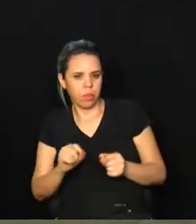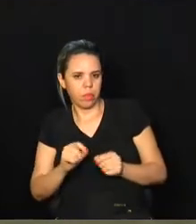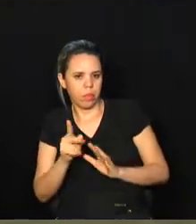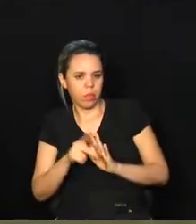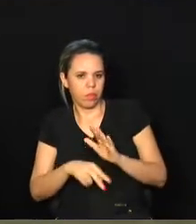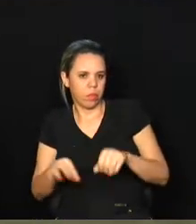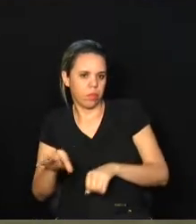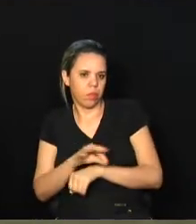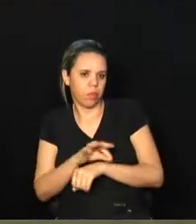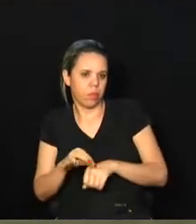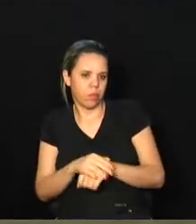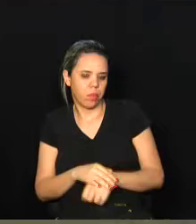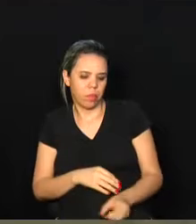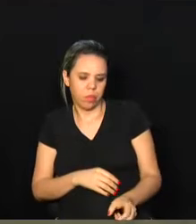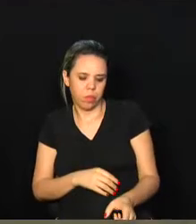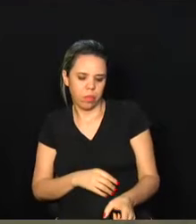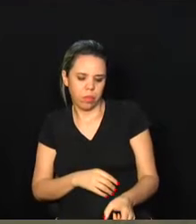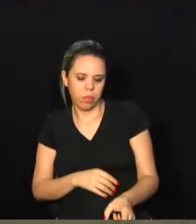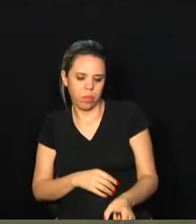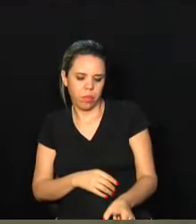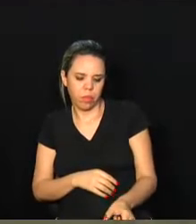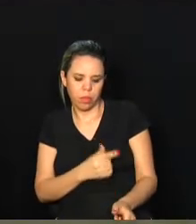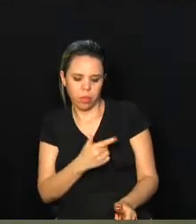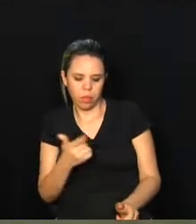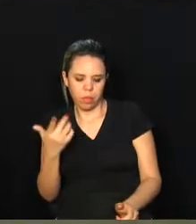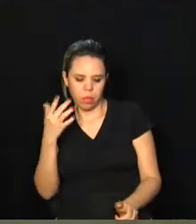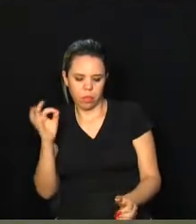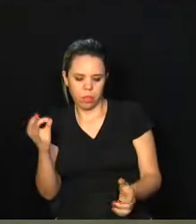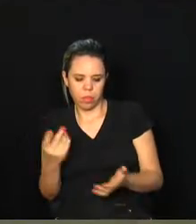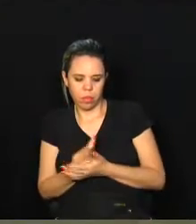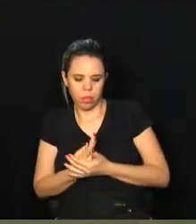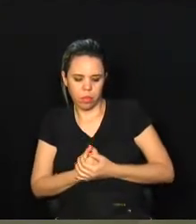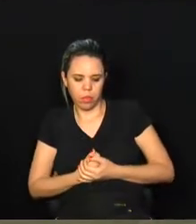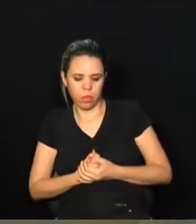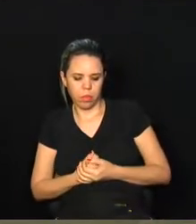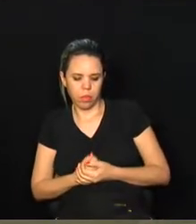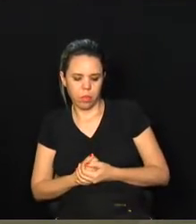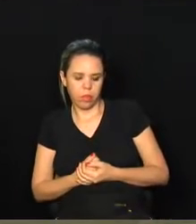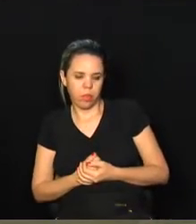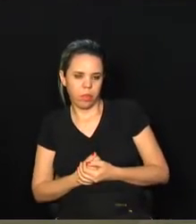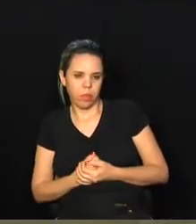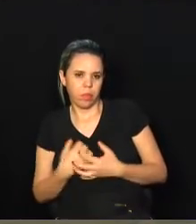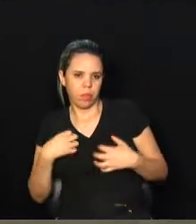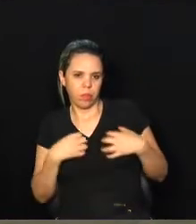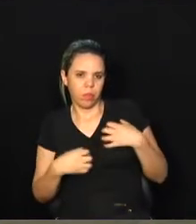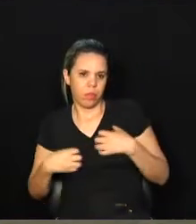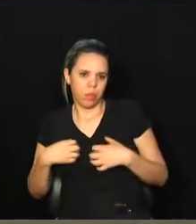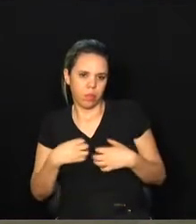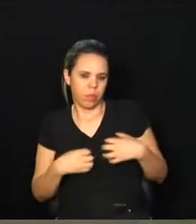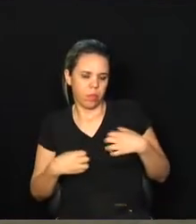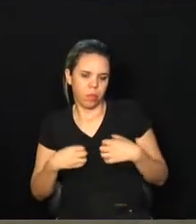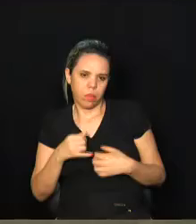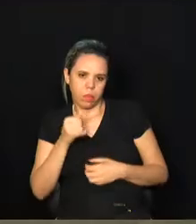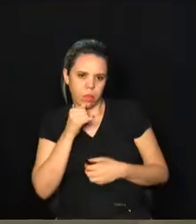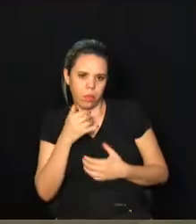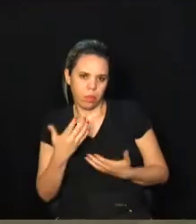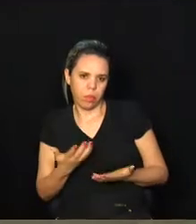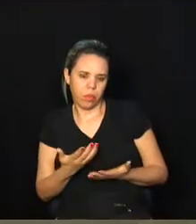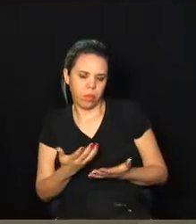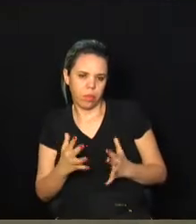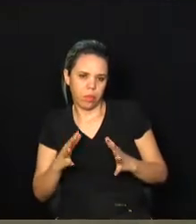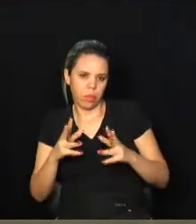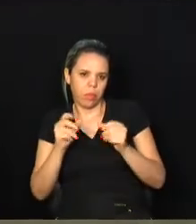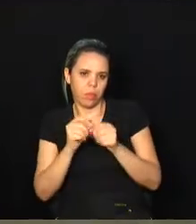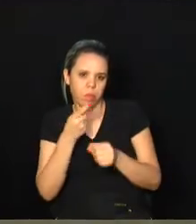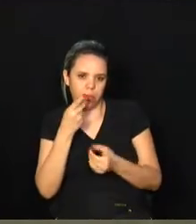de arquitetura, é a incerteza legal. Essa é um estresse. Fora tudo que